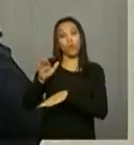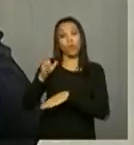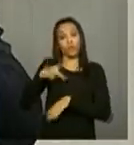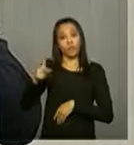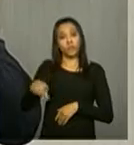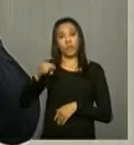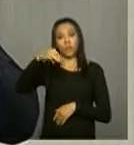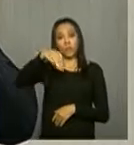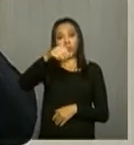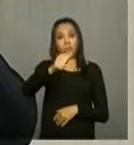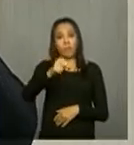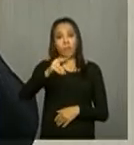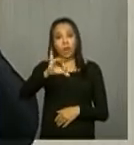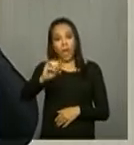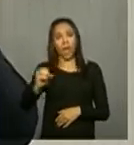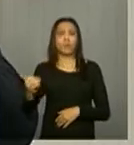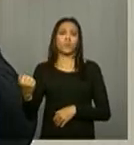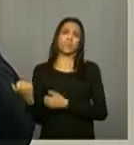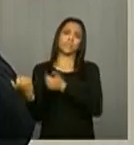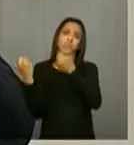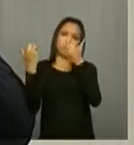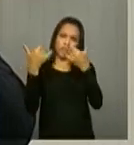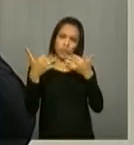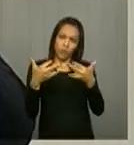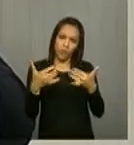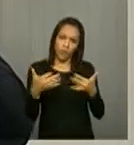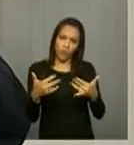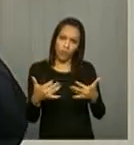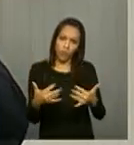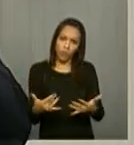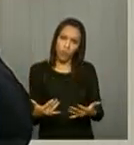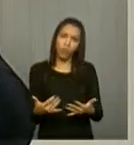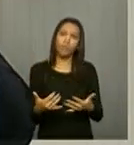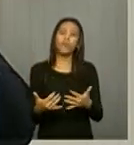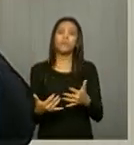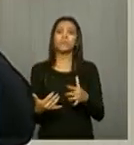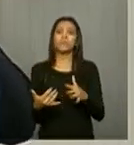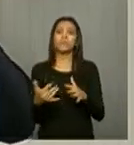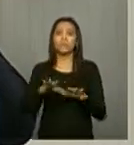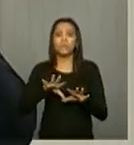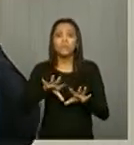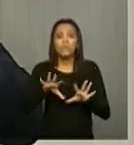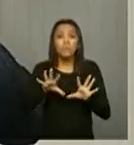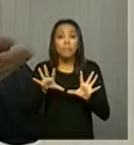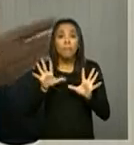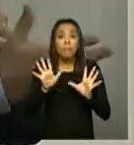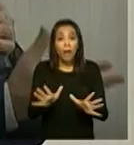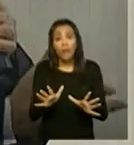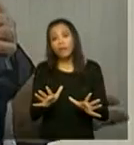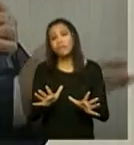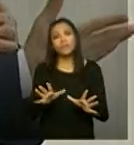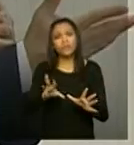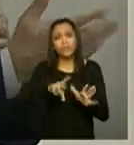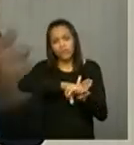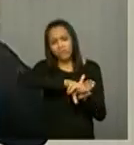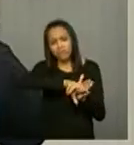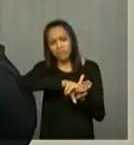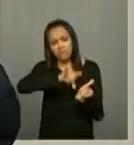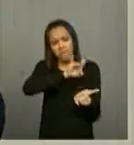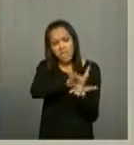que de um universo infinito substâncias foram pesquisadas grande número de substâncias